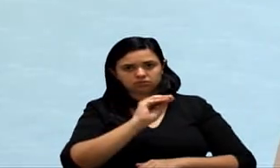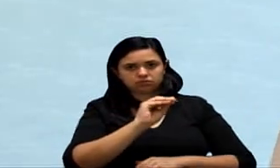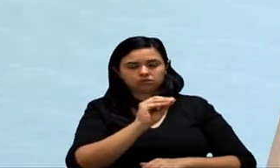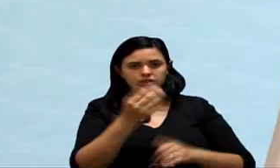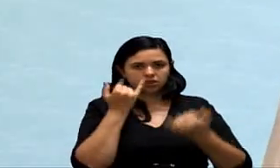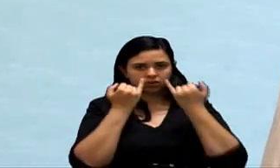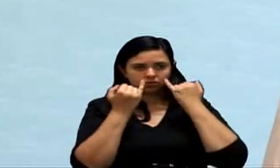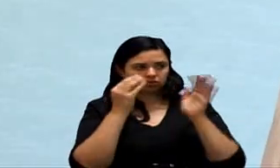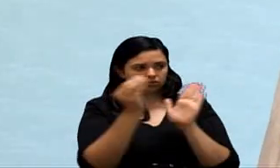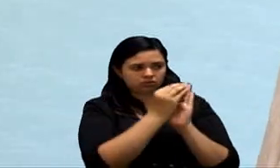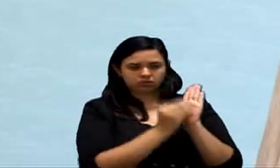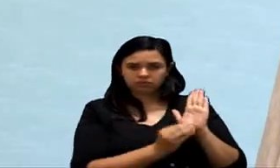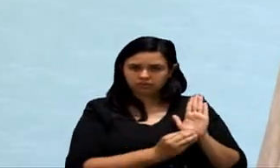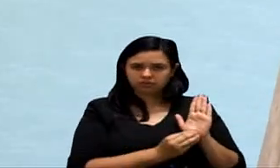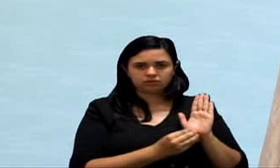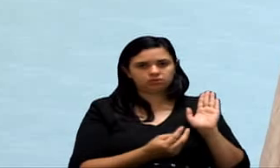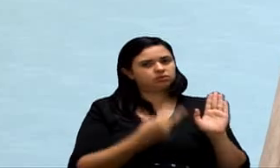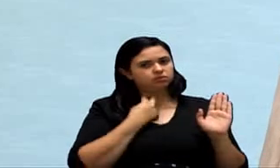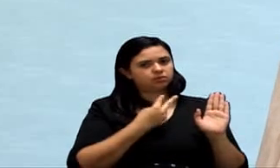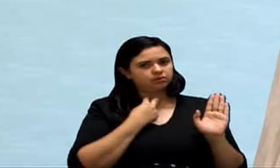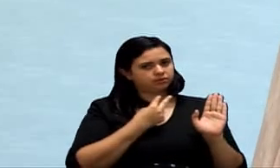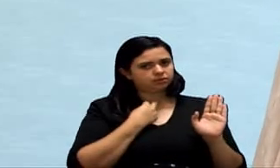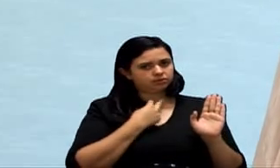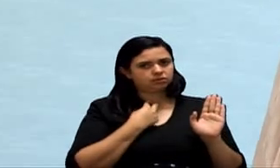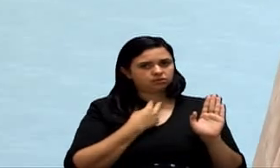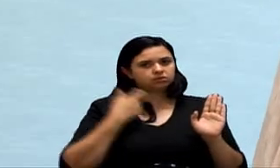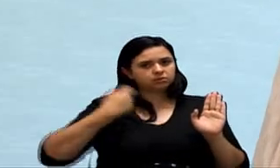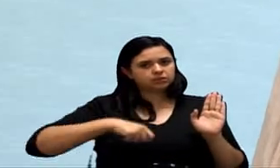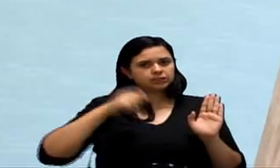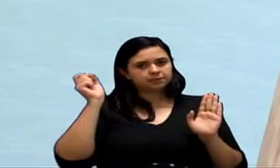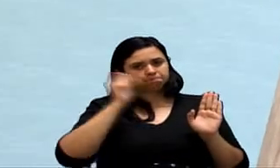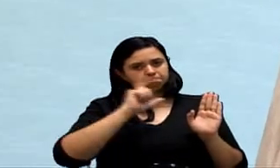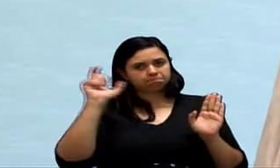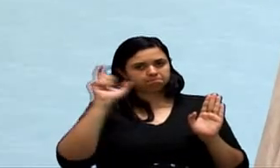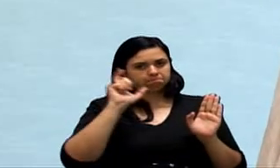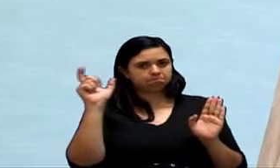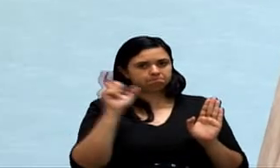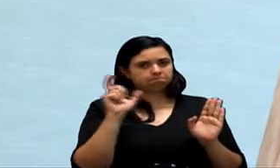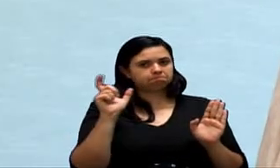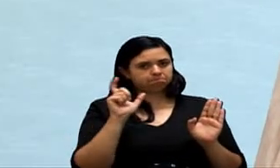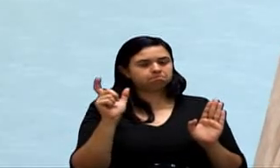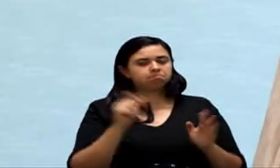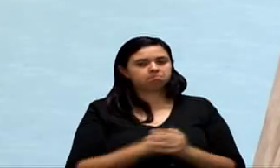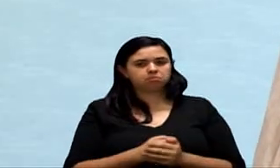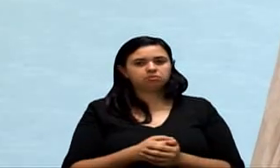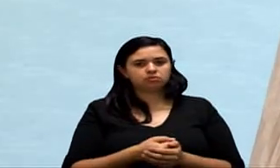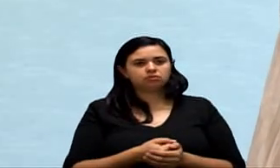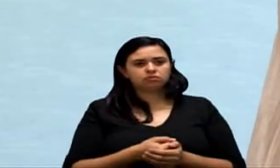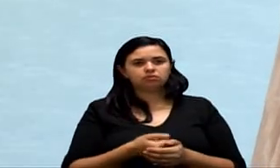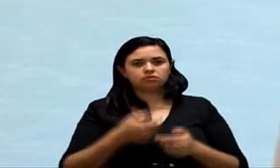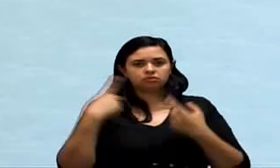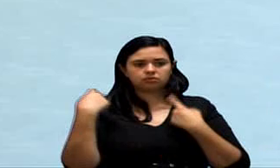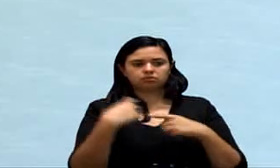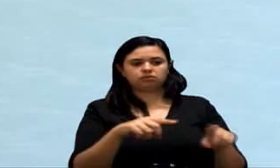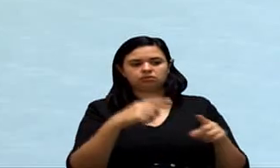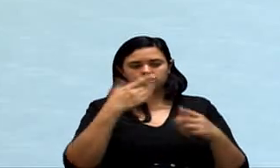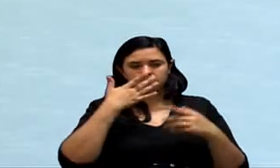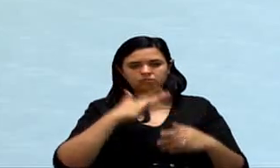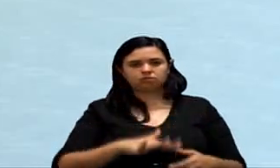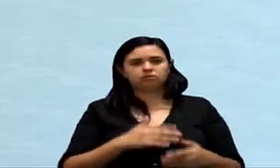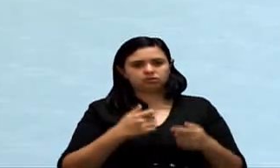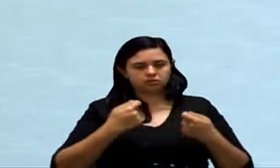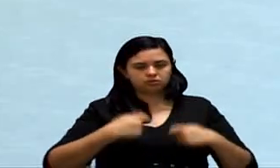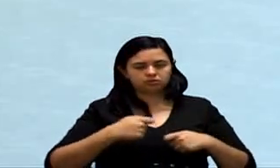aqui, que são espantosos, dentro da cidade de Sorocaba, de violência contra a criança, física, psicológica e sexual.